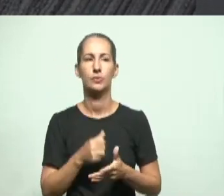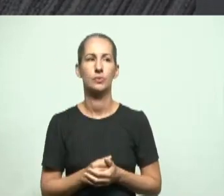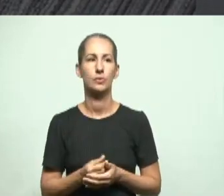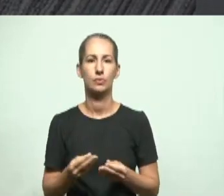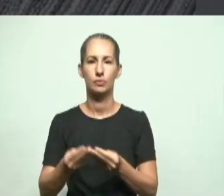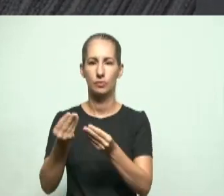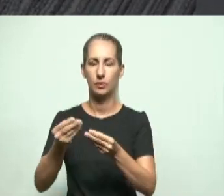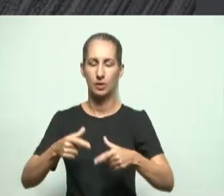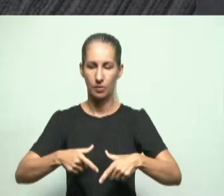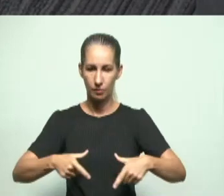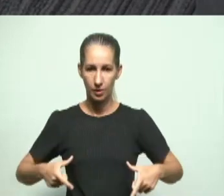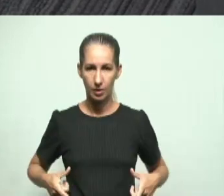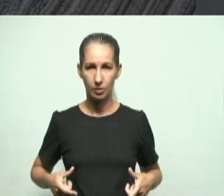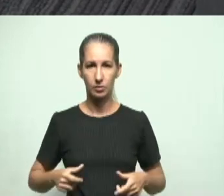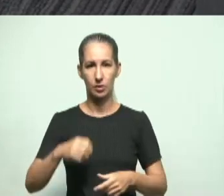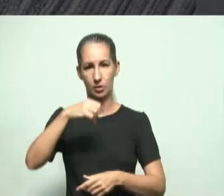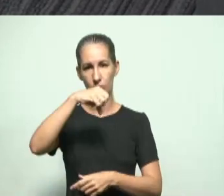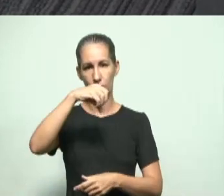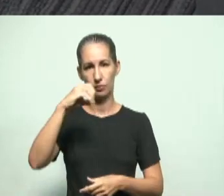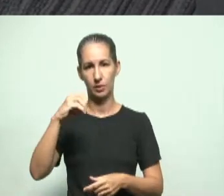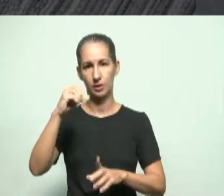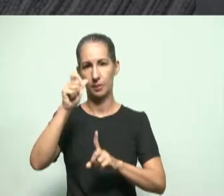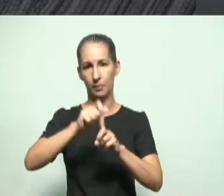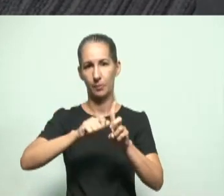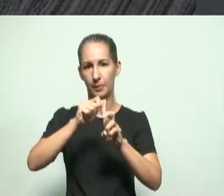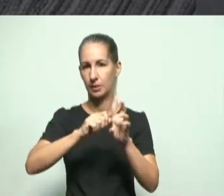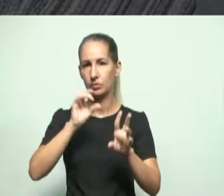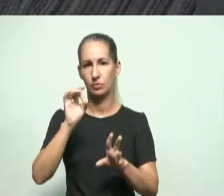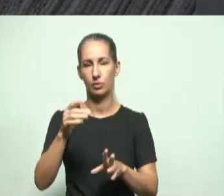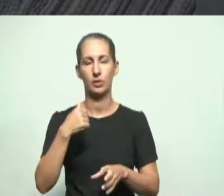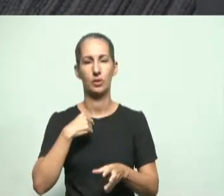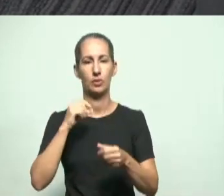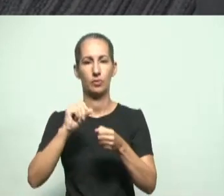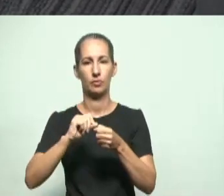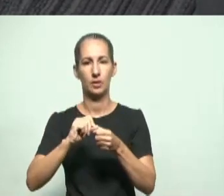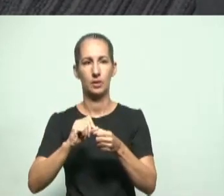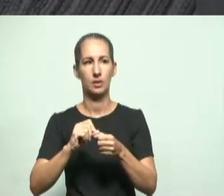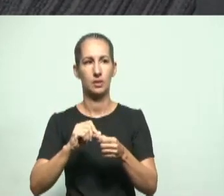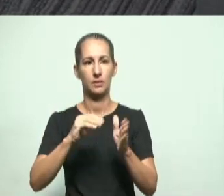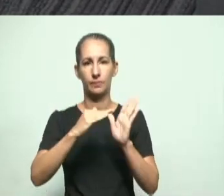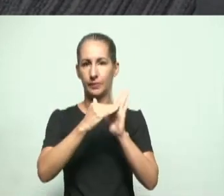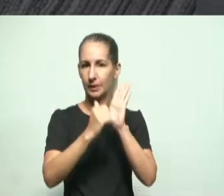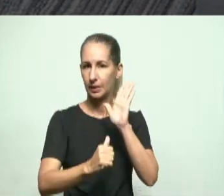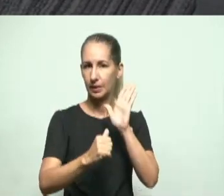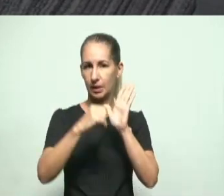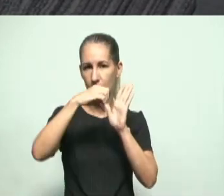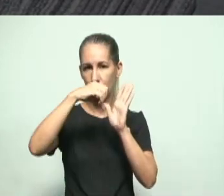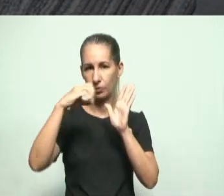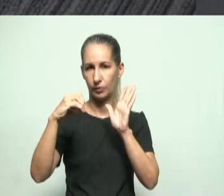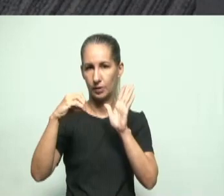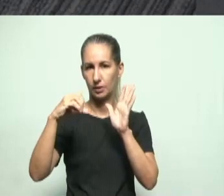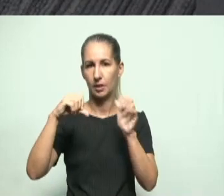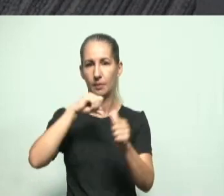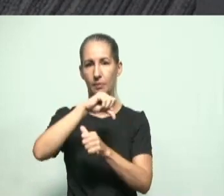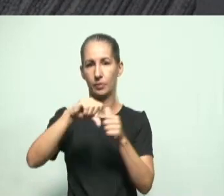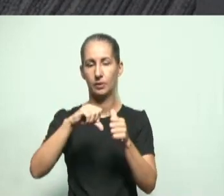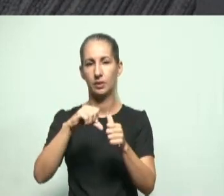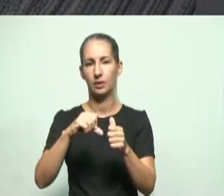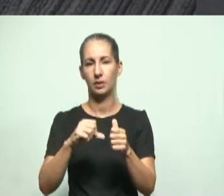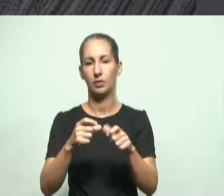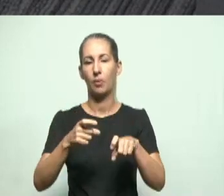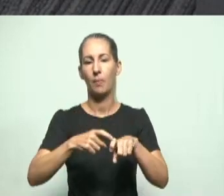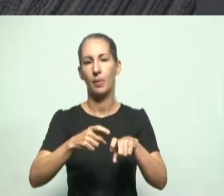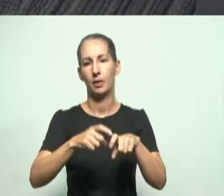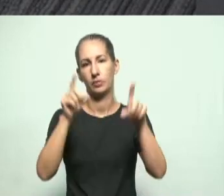de fraldas, são 90 fraldas por mês. E aí o que é que eu fiz? Tirei o limite de 90 fraldas e coloquei de acordo com o laudo